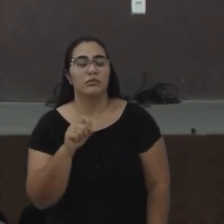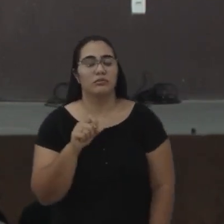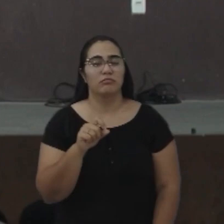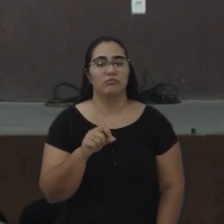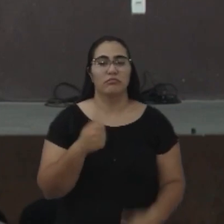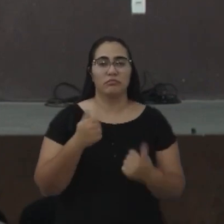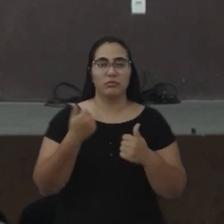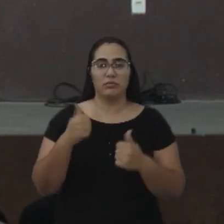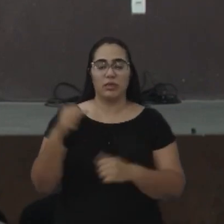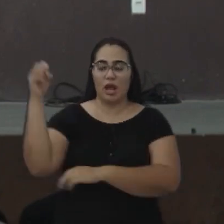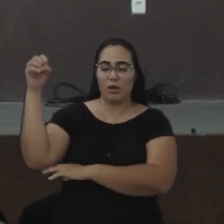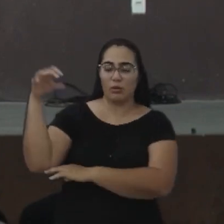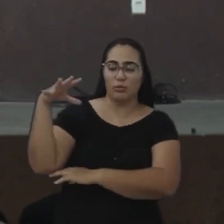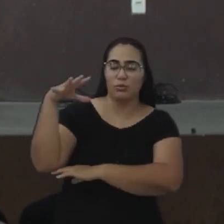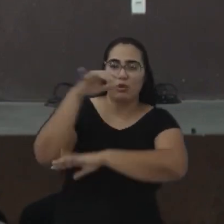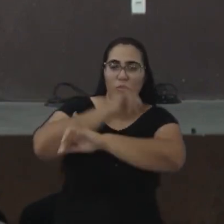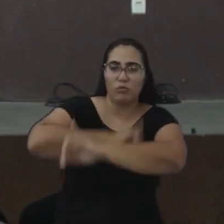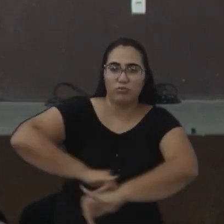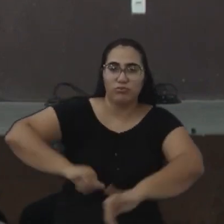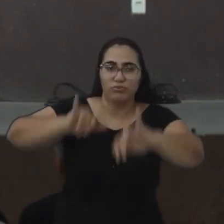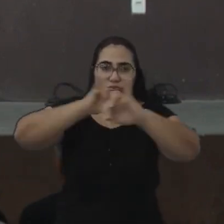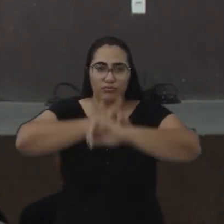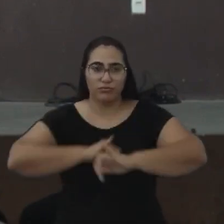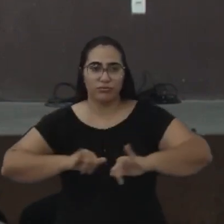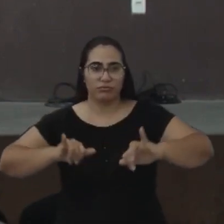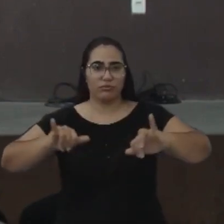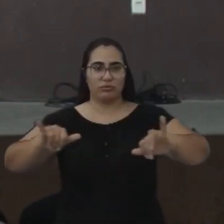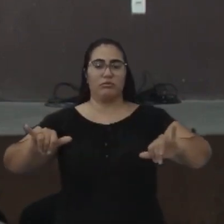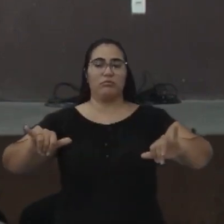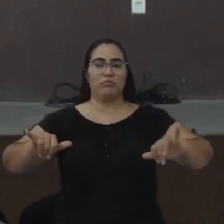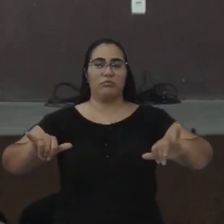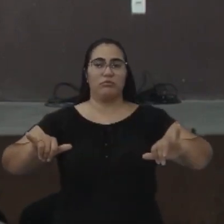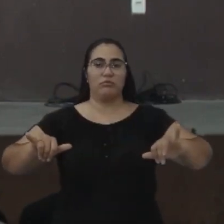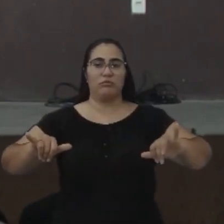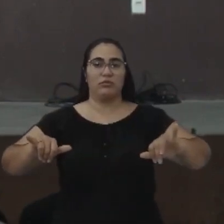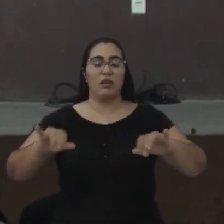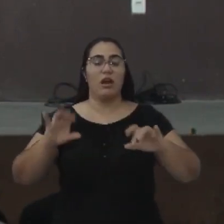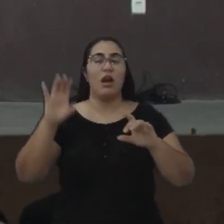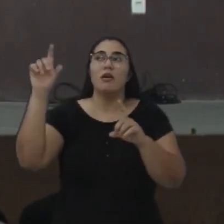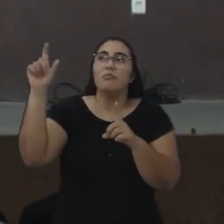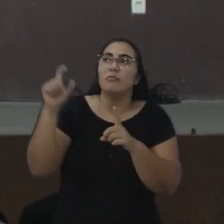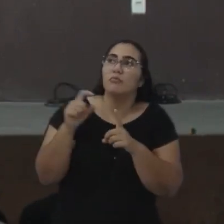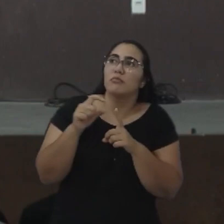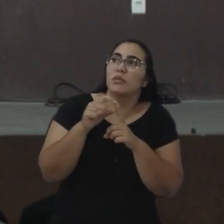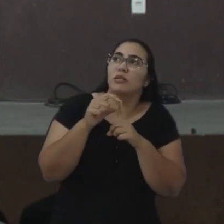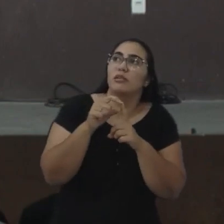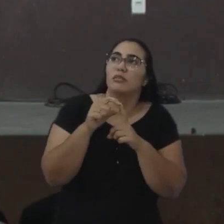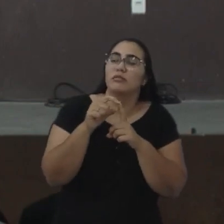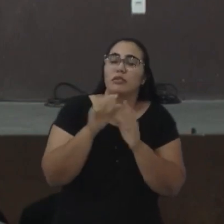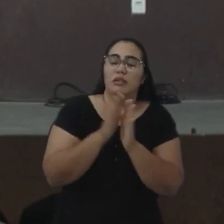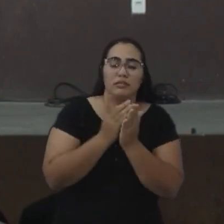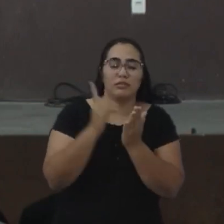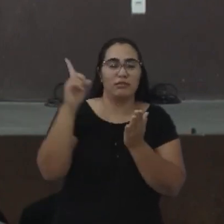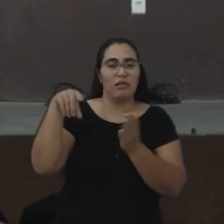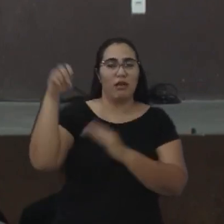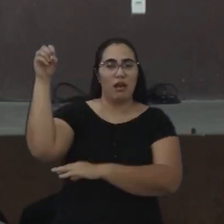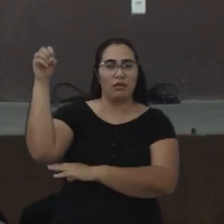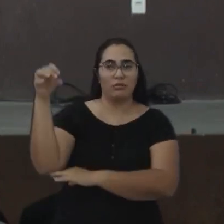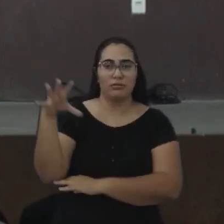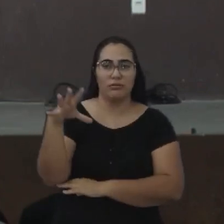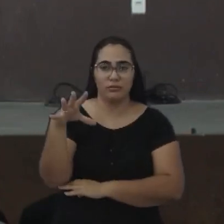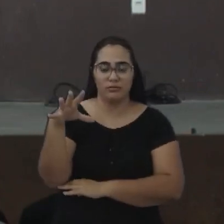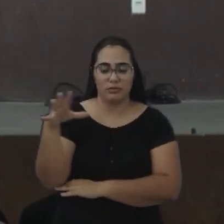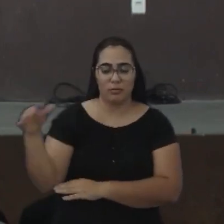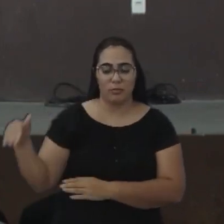dessa luz, nos movemos nessa luz, e a palavra é a lâmpada para os nossos pés, é a luz para o